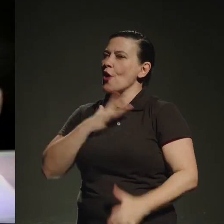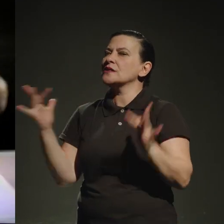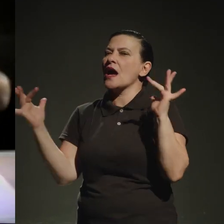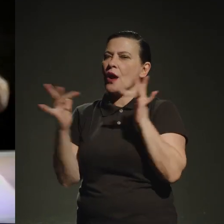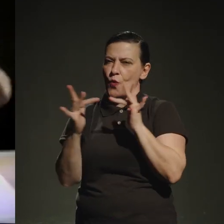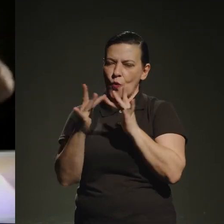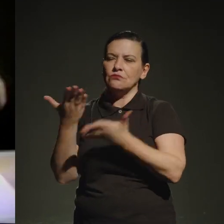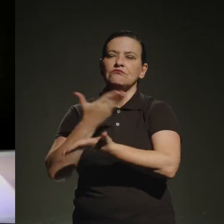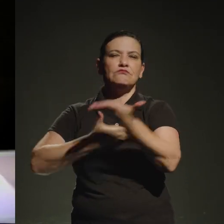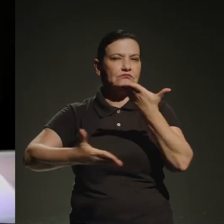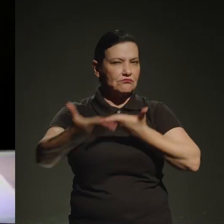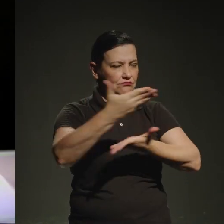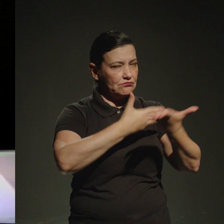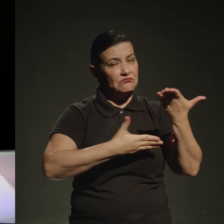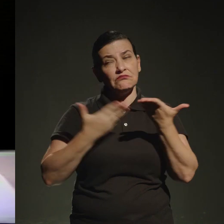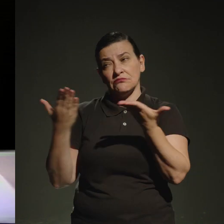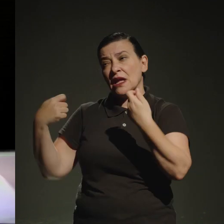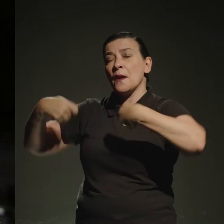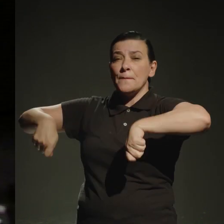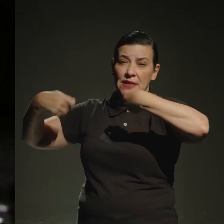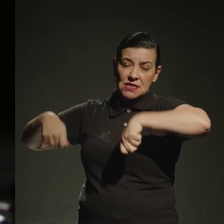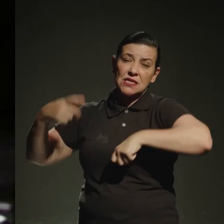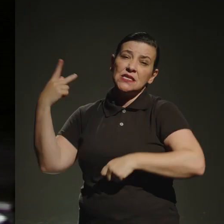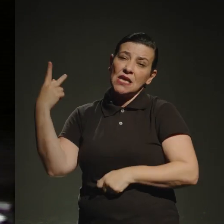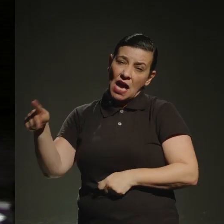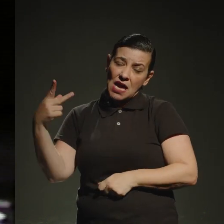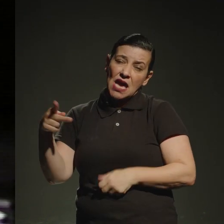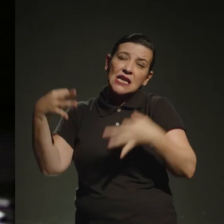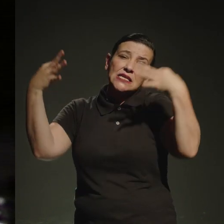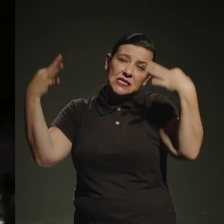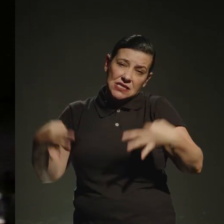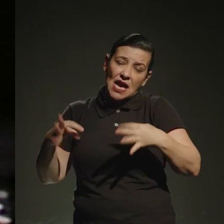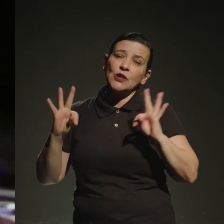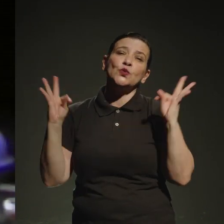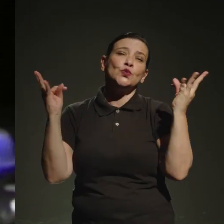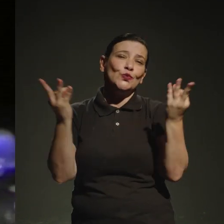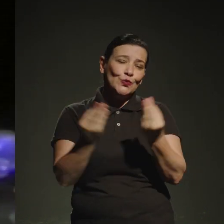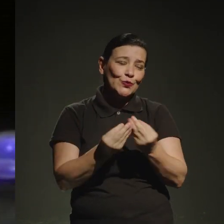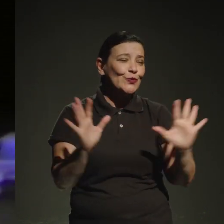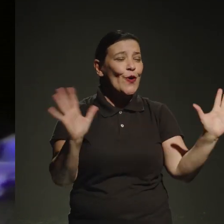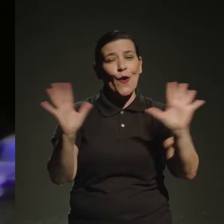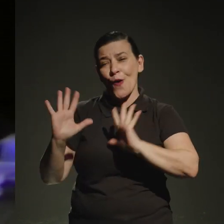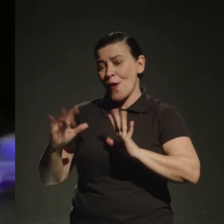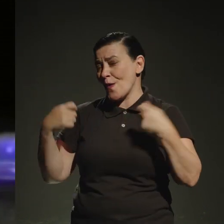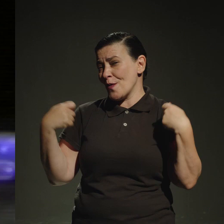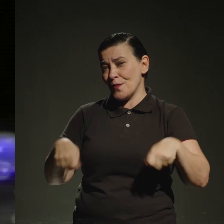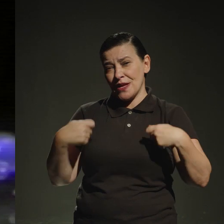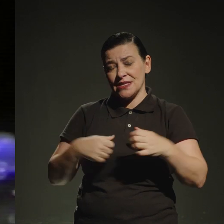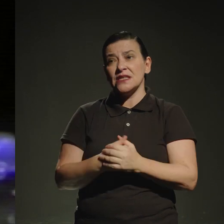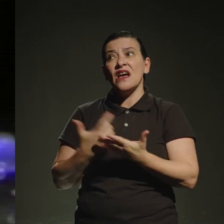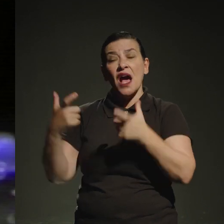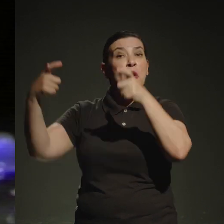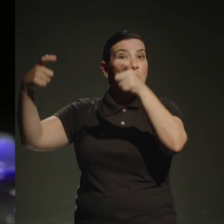estaciona Rocinante, ateia-se e faz uma mímica para entrar na estalagem ao rendezvous de Javali. Quixote vai